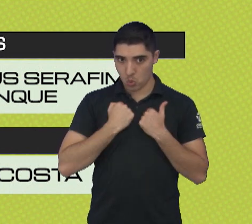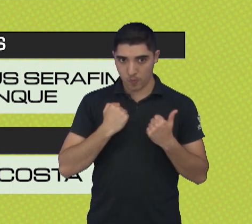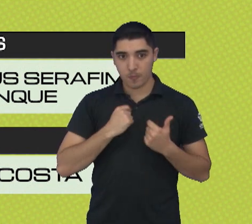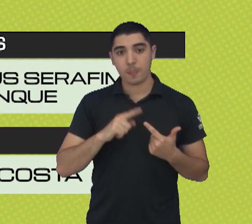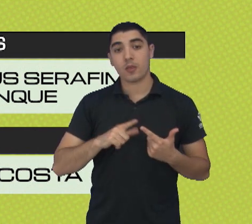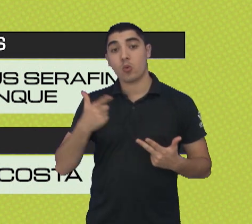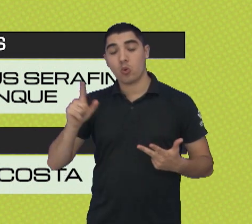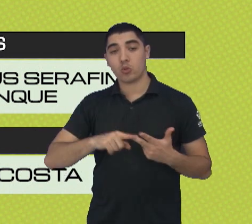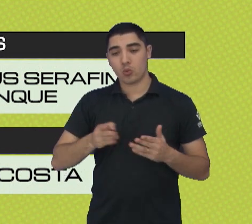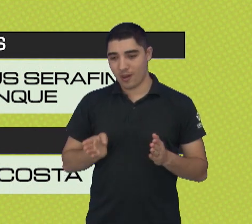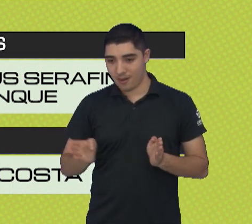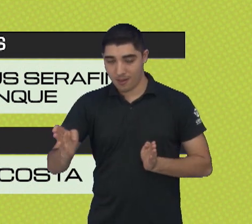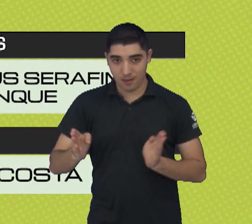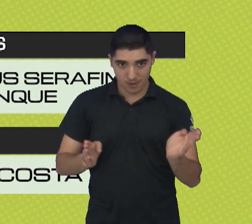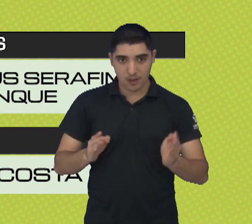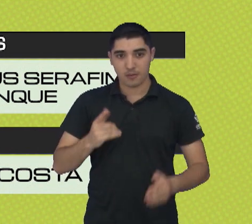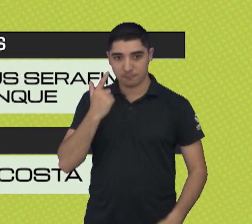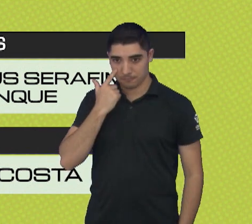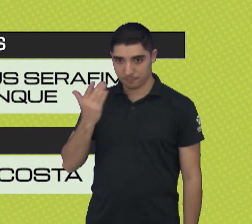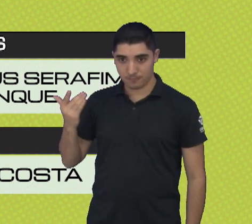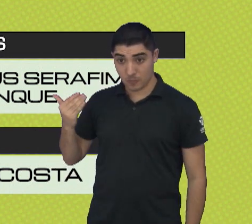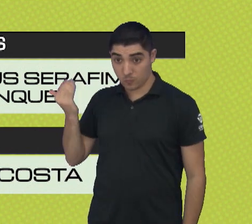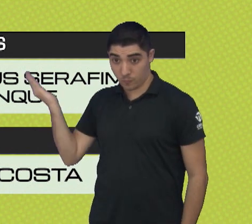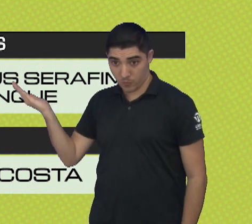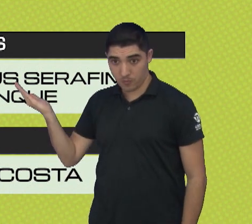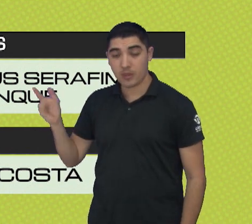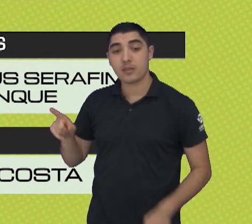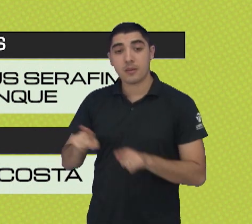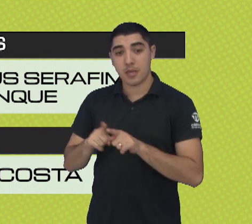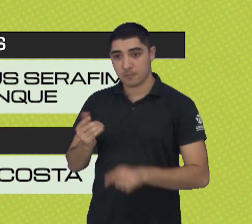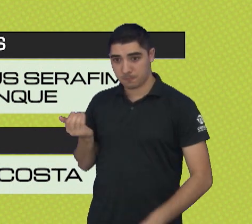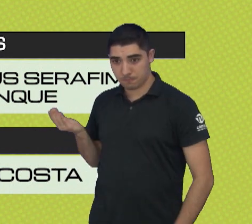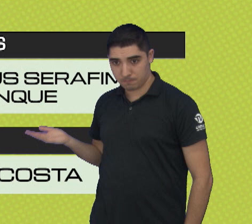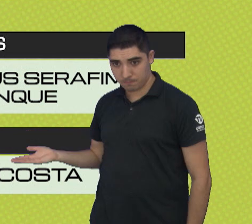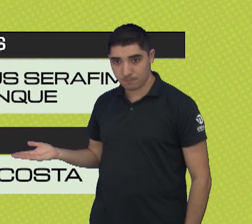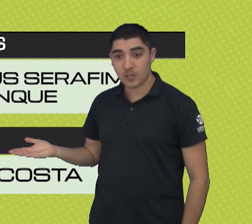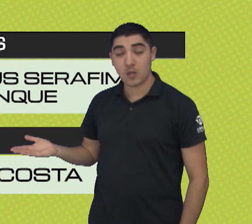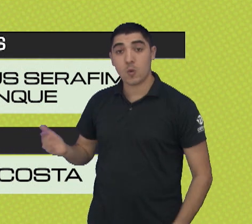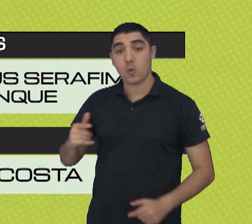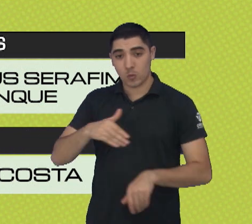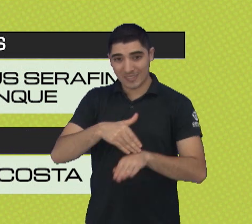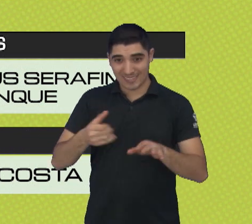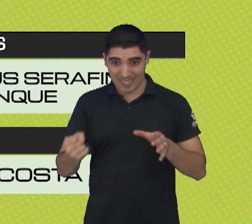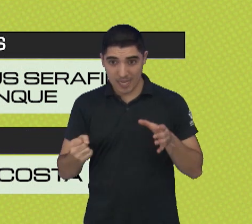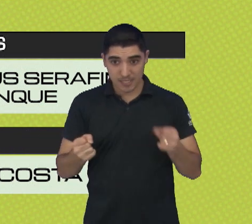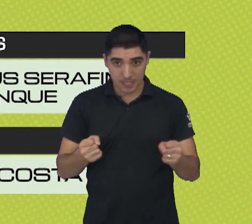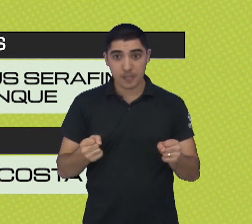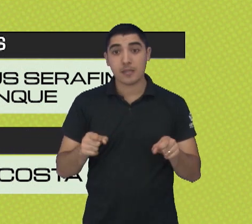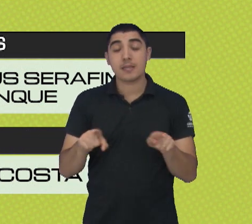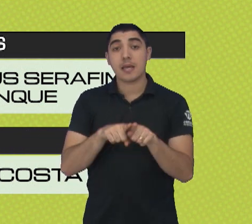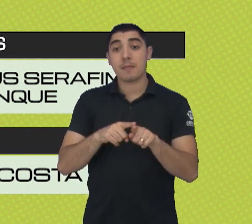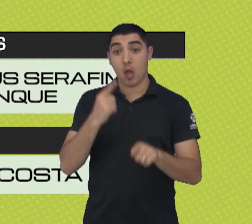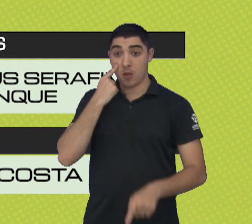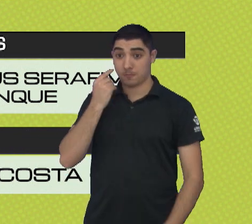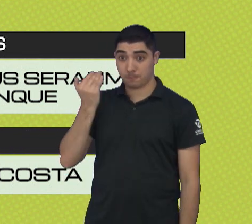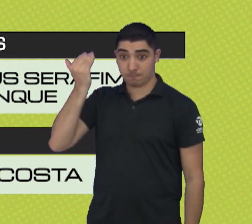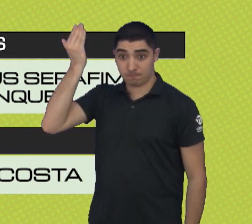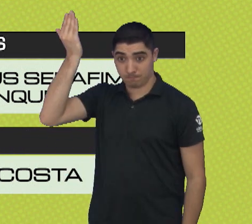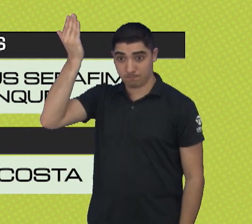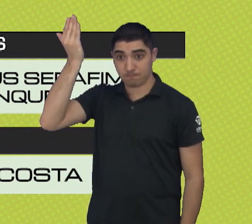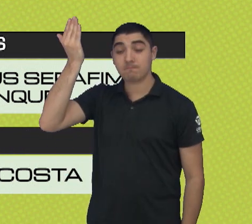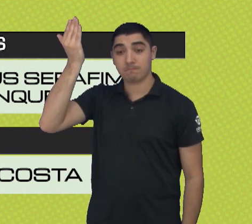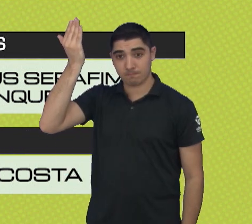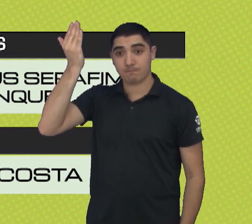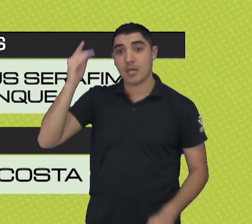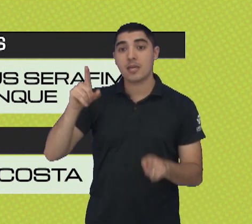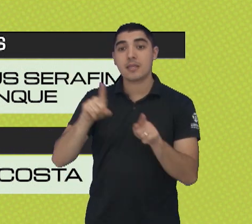Roca, Rafael Verrone e Denis. Os zagueiros, Caio César, Matheus Abreu e o Léo Gobo. Os volantes, Gustavo Nicola, o Jefferson